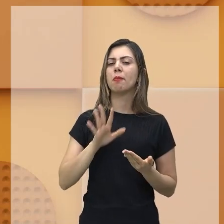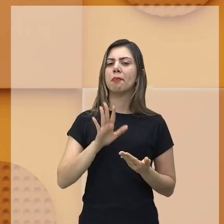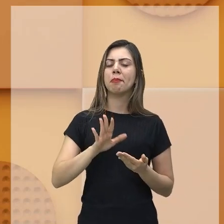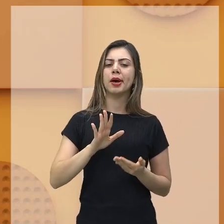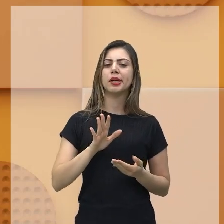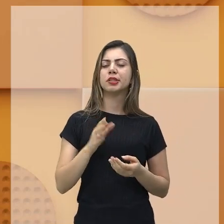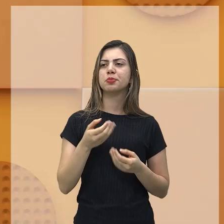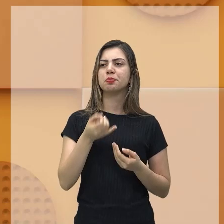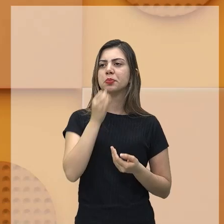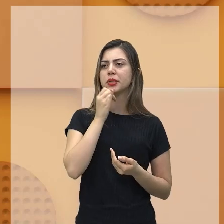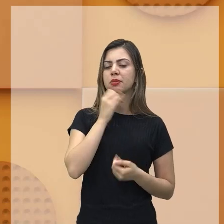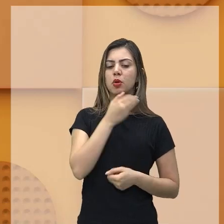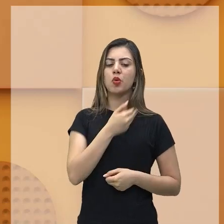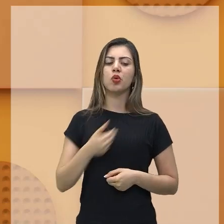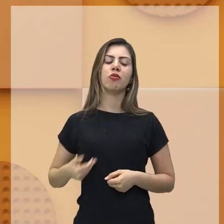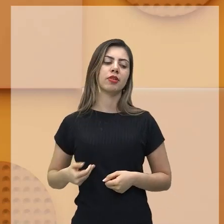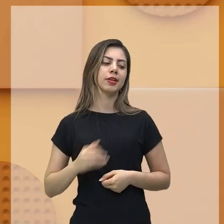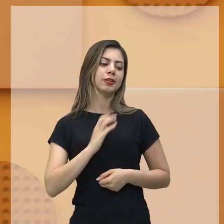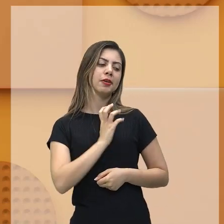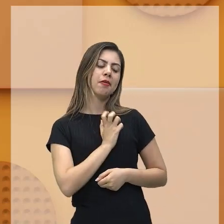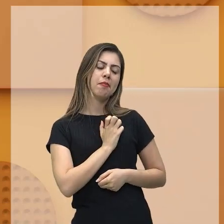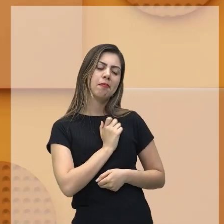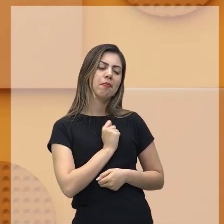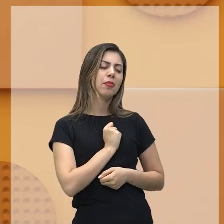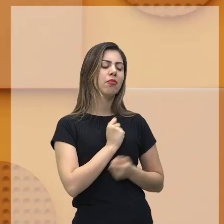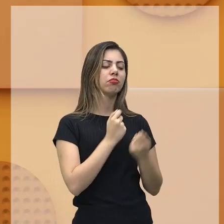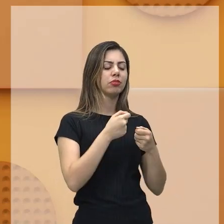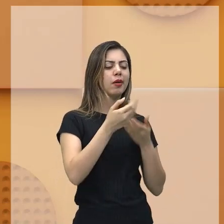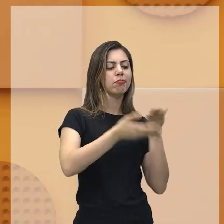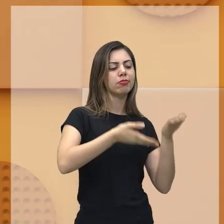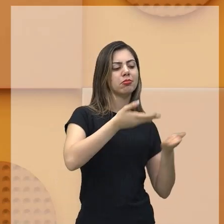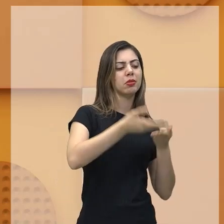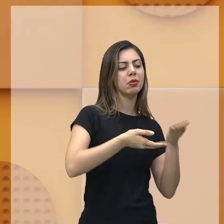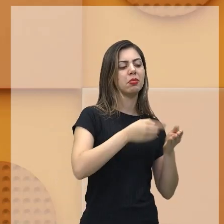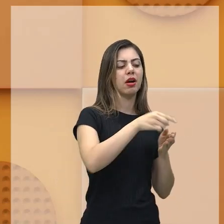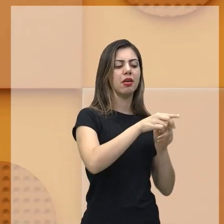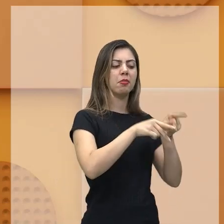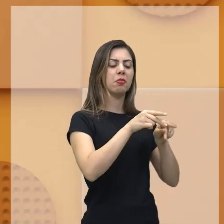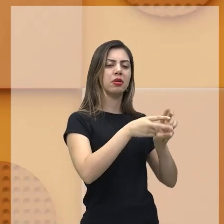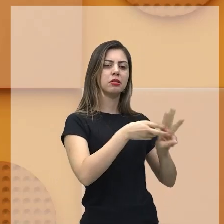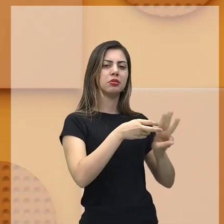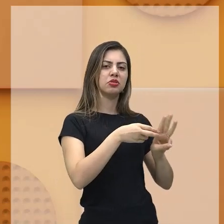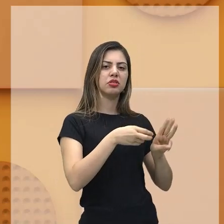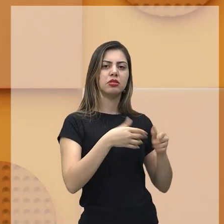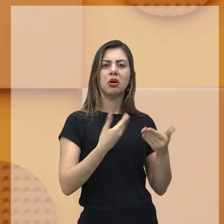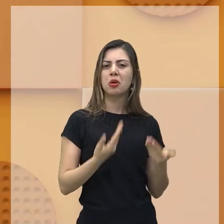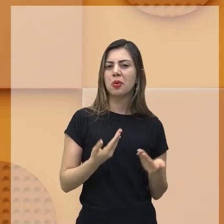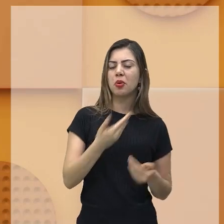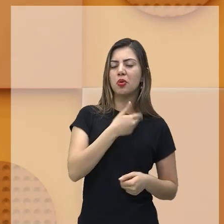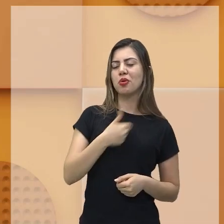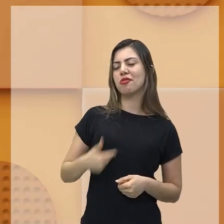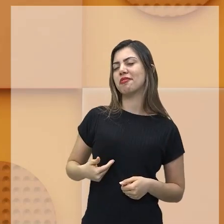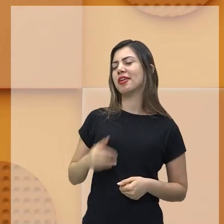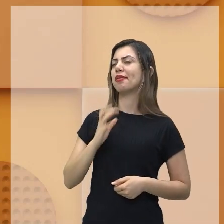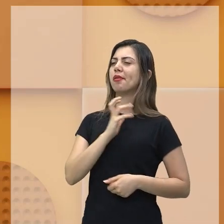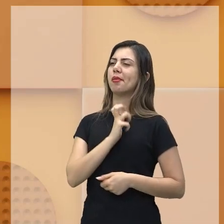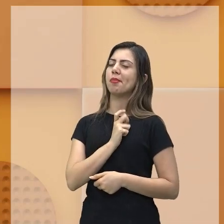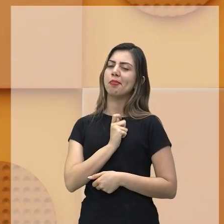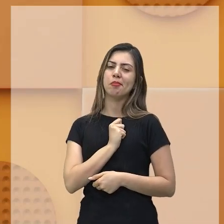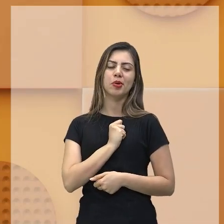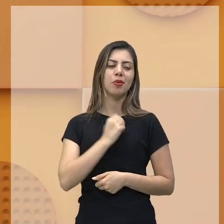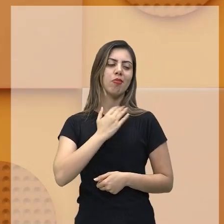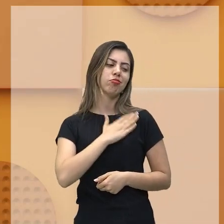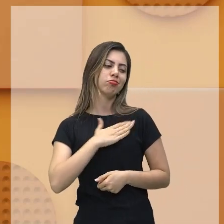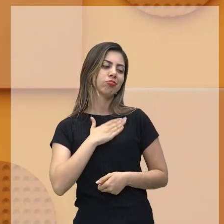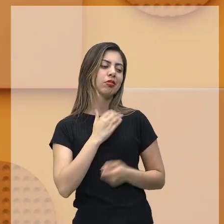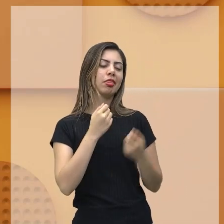aconteceu porque o Estado foi benevolente com as populações indígenas. Ah, professor, quer dizer que o Estado é bonzinho? Ele resolveu ali, através